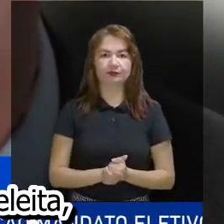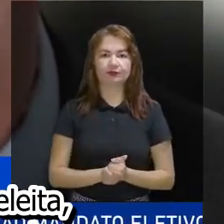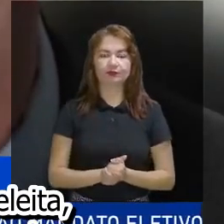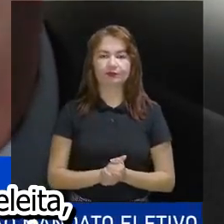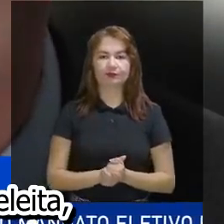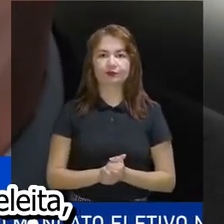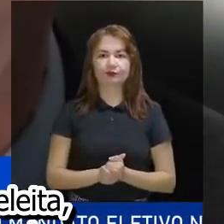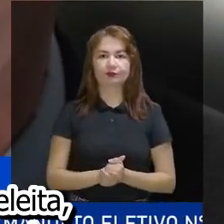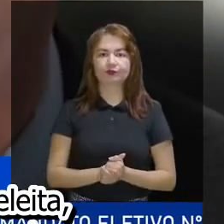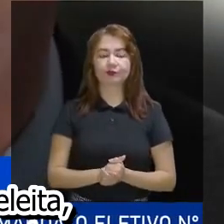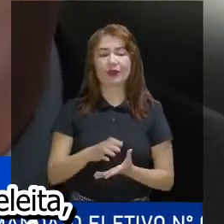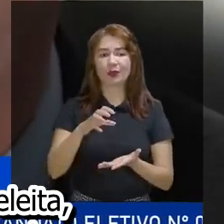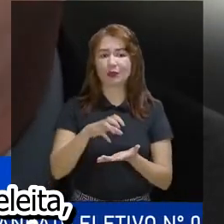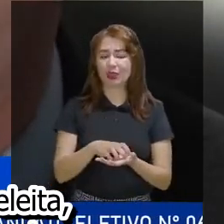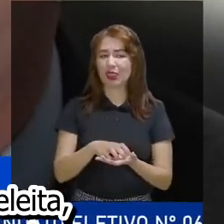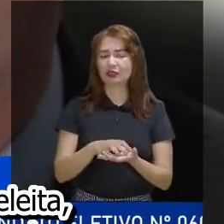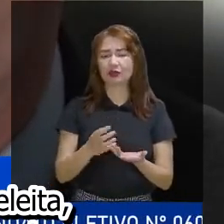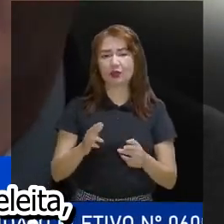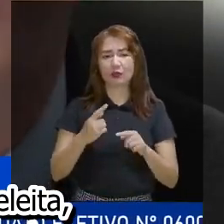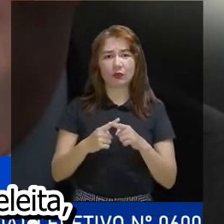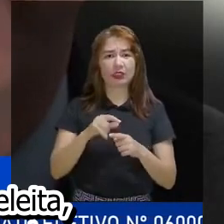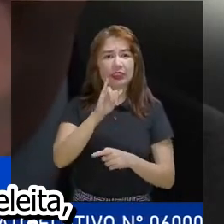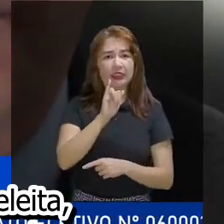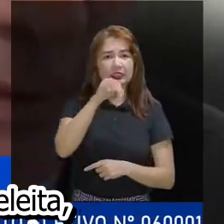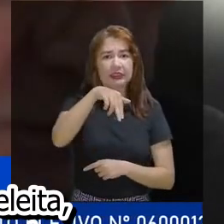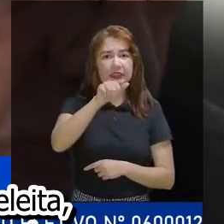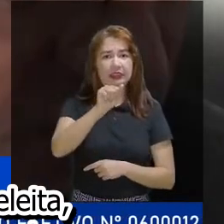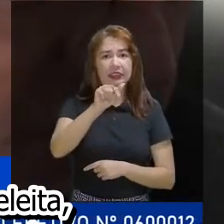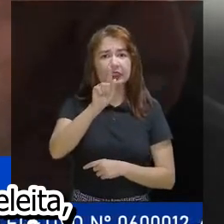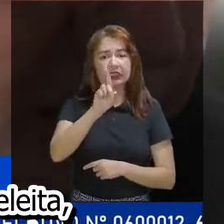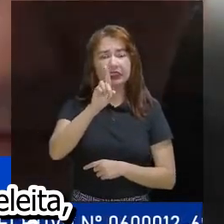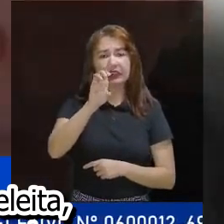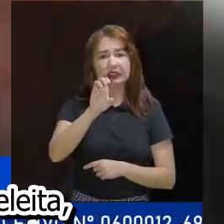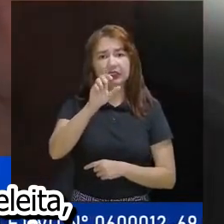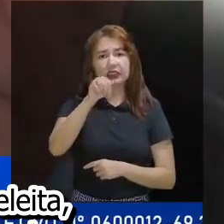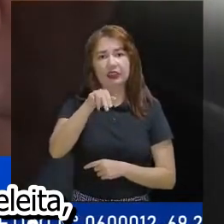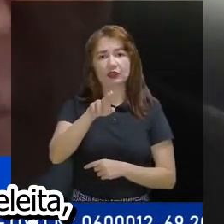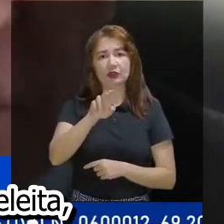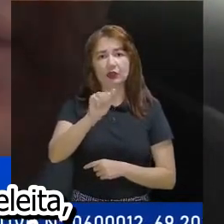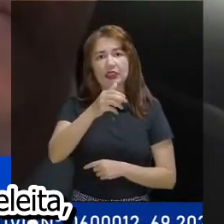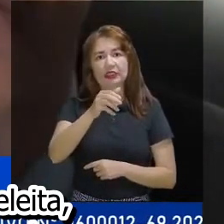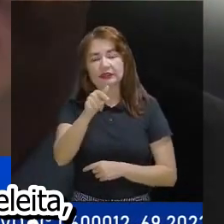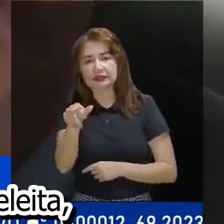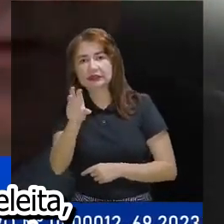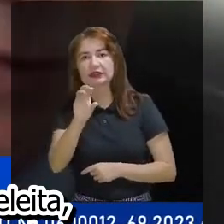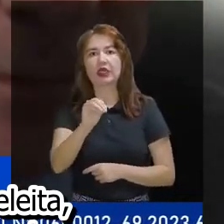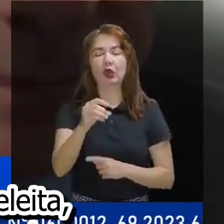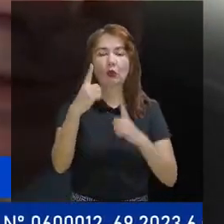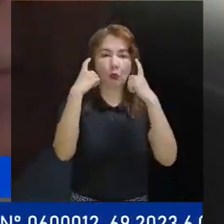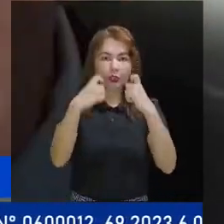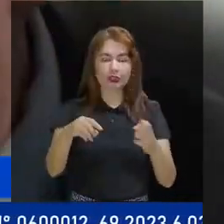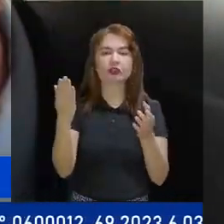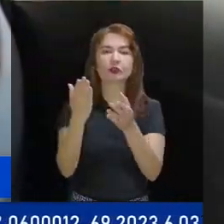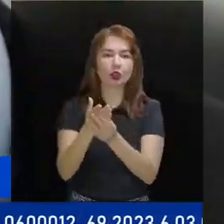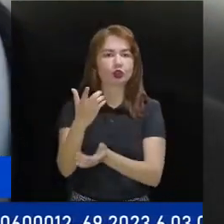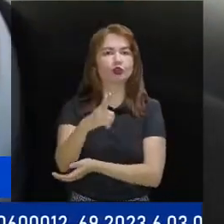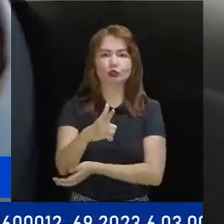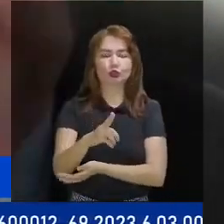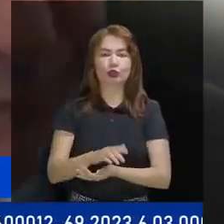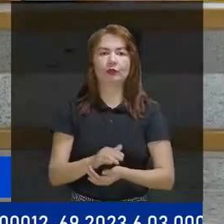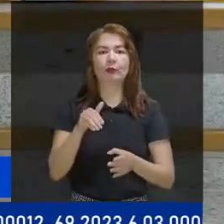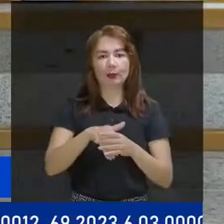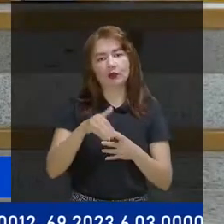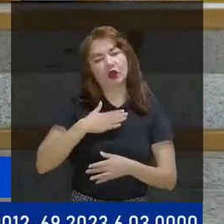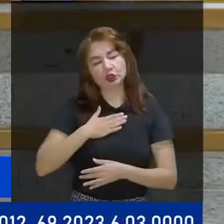sem resolução do mérito por inadequação da via eleita, ou seja, declarando a falta de interesse processual. É como voto, senhor